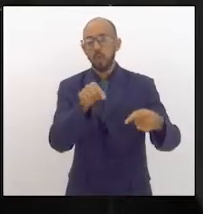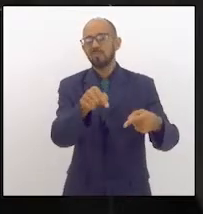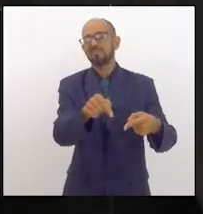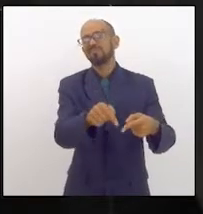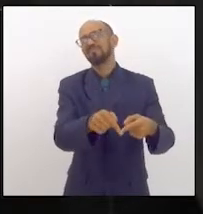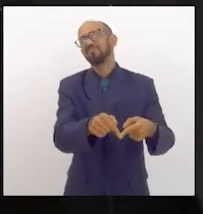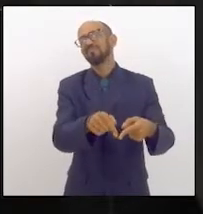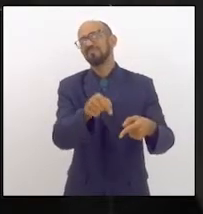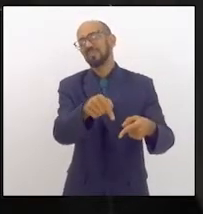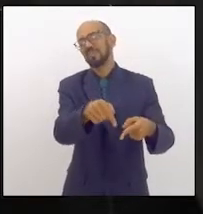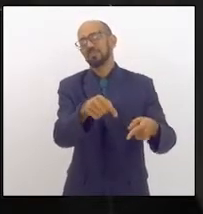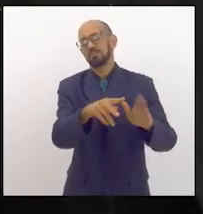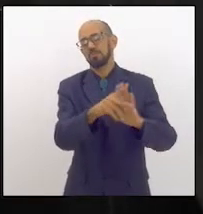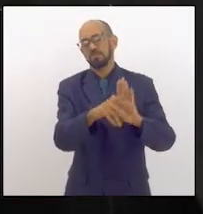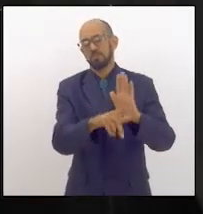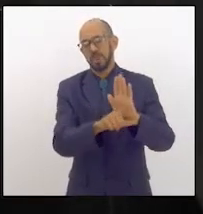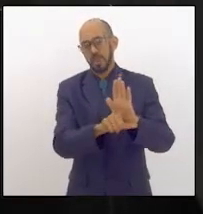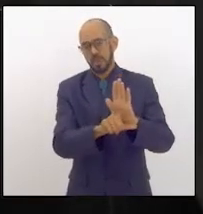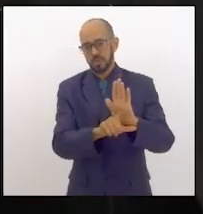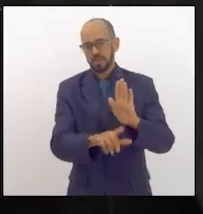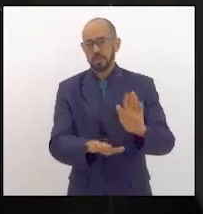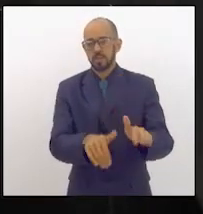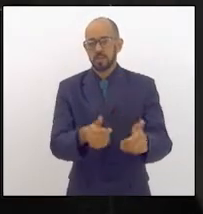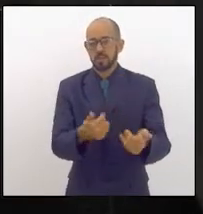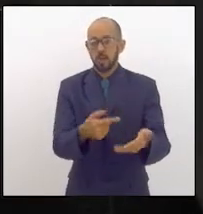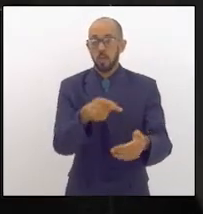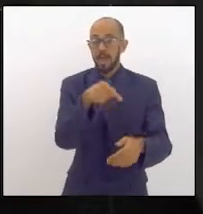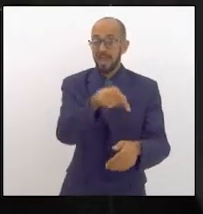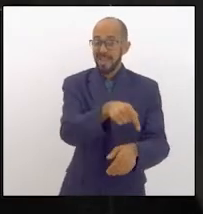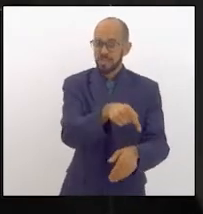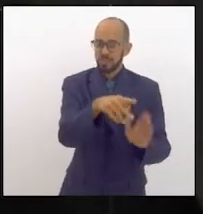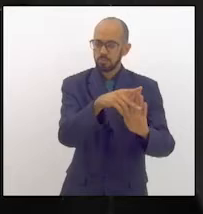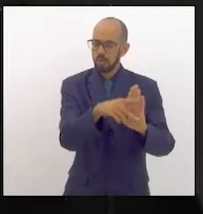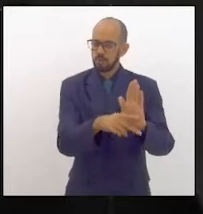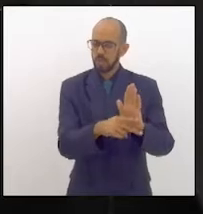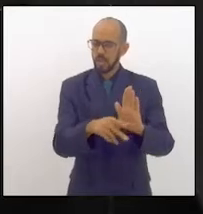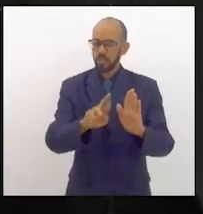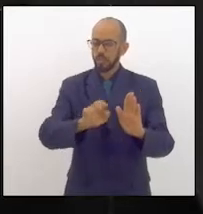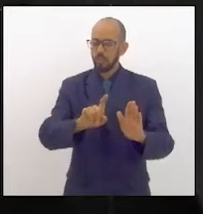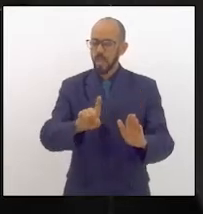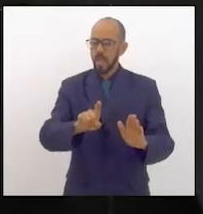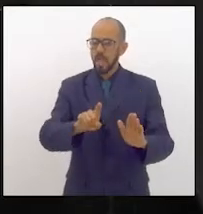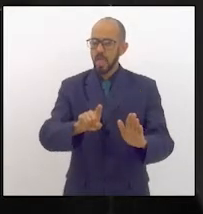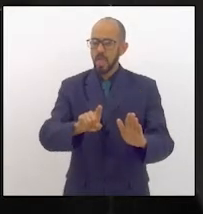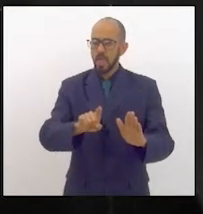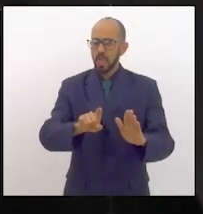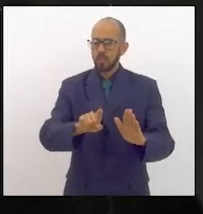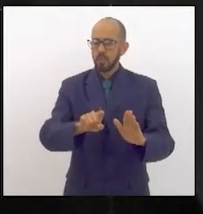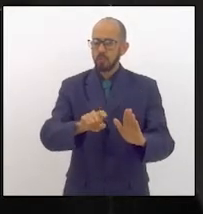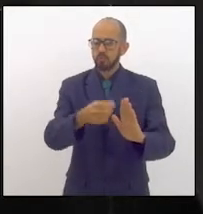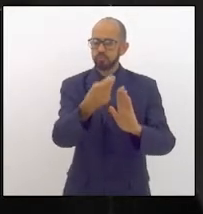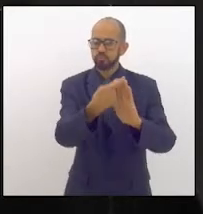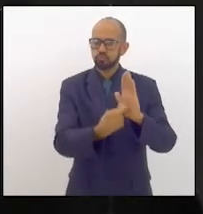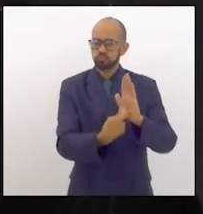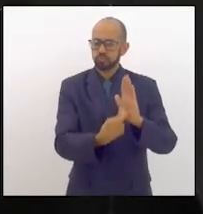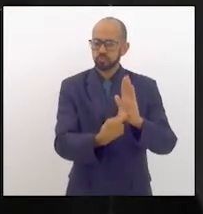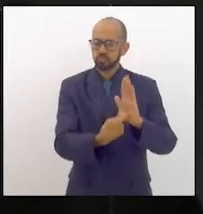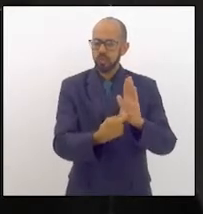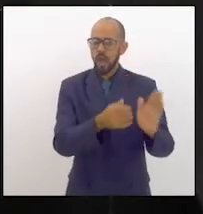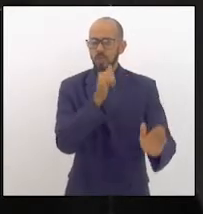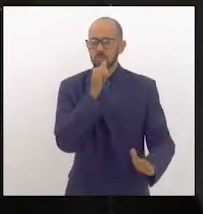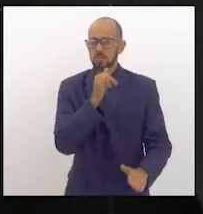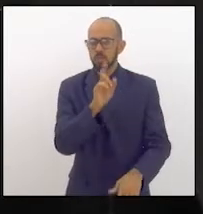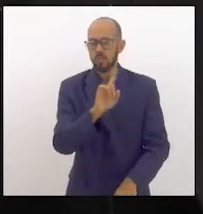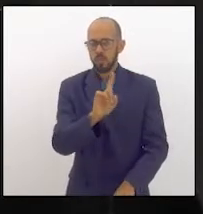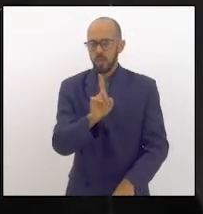este projeto de lei não é o Projeto aleatório e ele é um projeto que decorre de